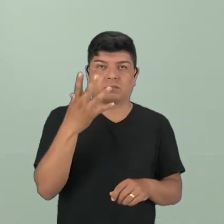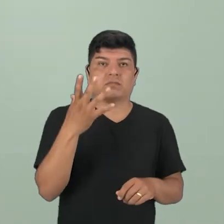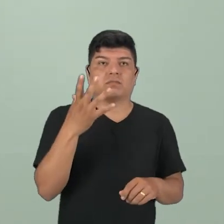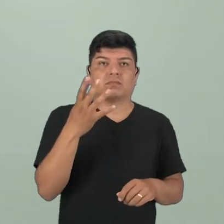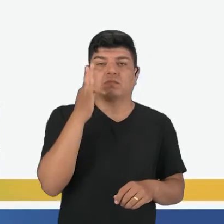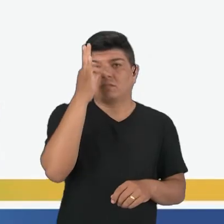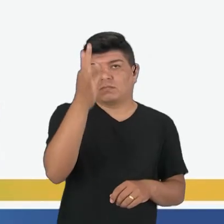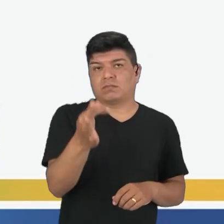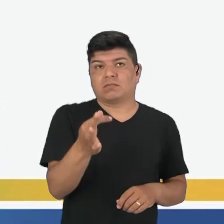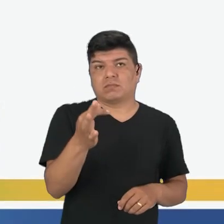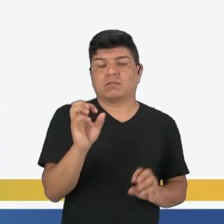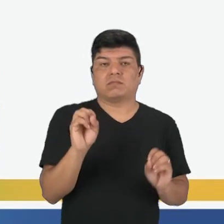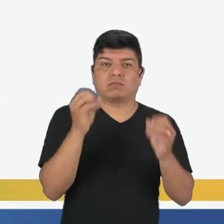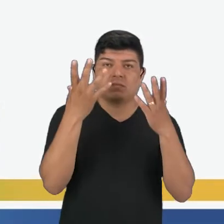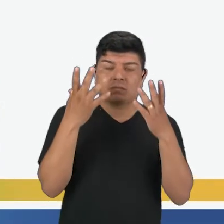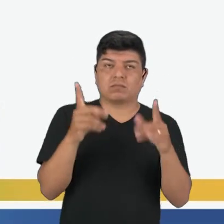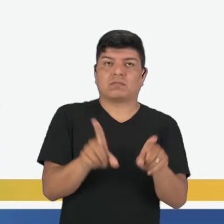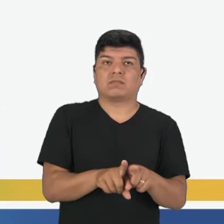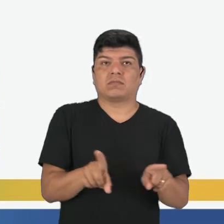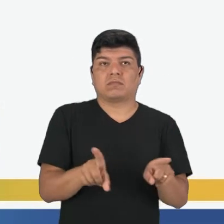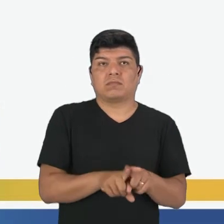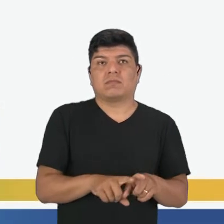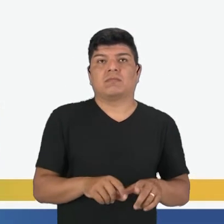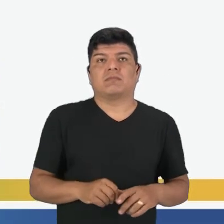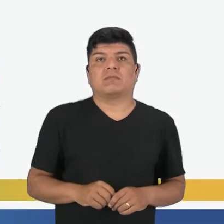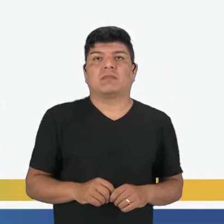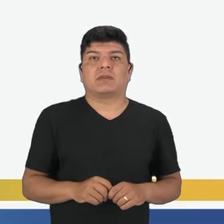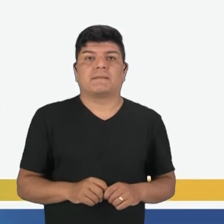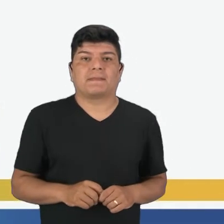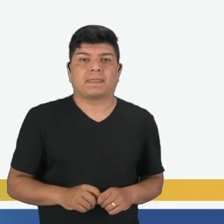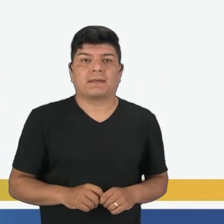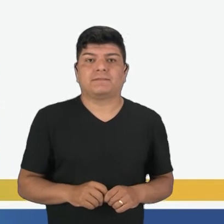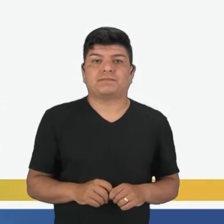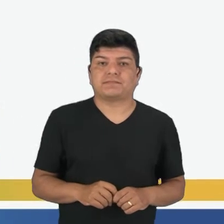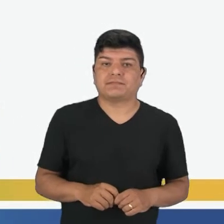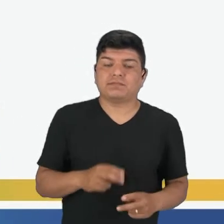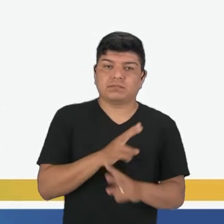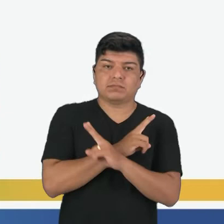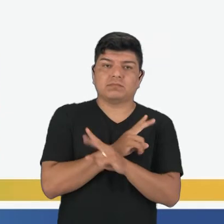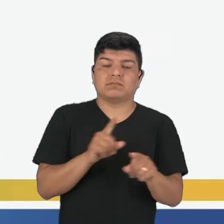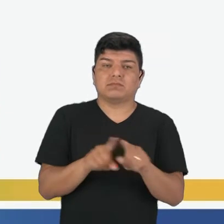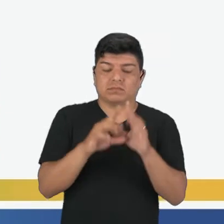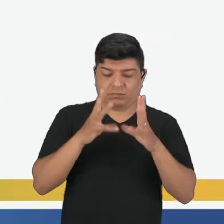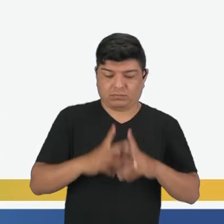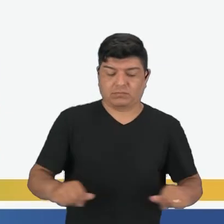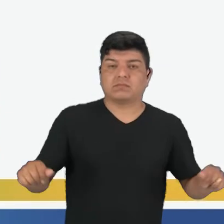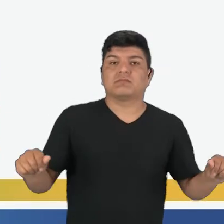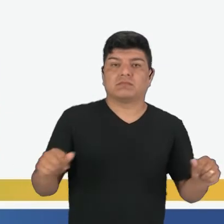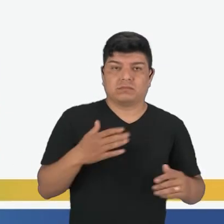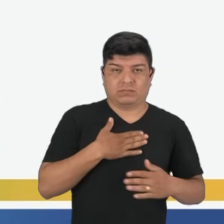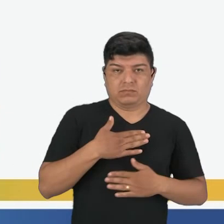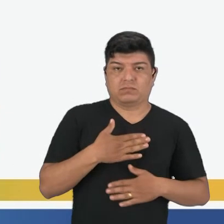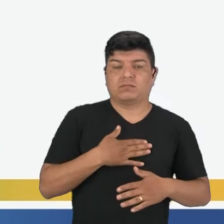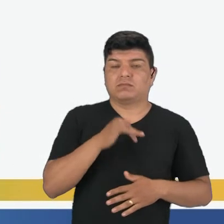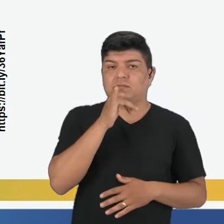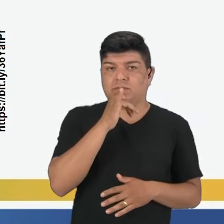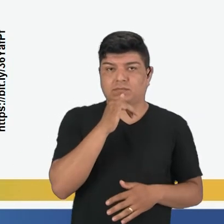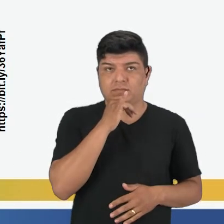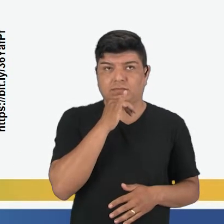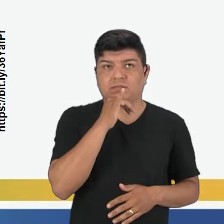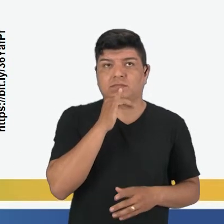vocação. Cerimônias fúnebres, né? As cerimônias funerárias, cura de enfermidades físicas, são exemplos